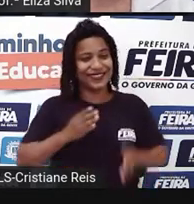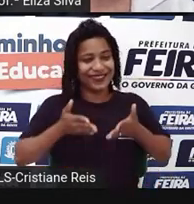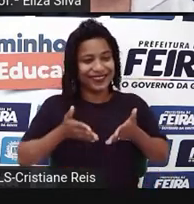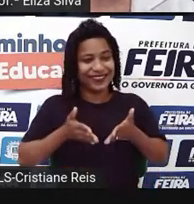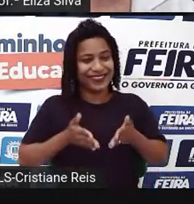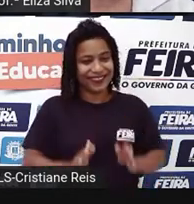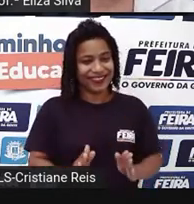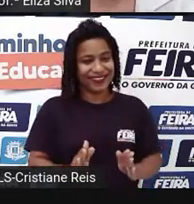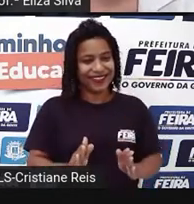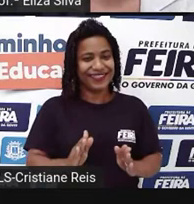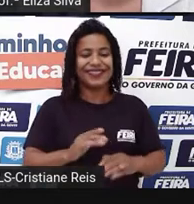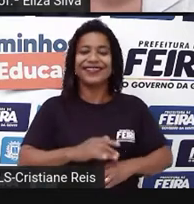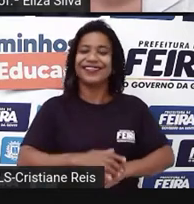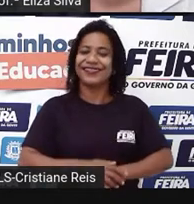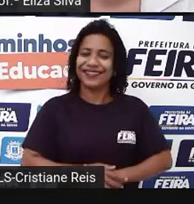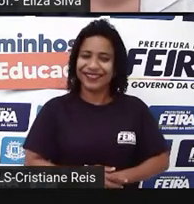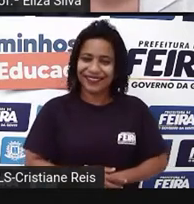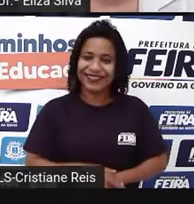resposta correta...